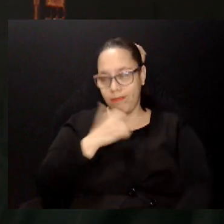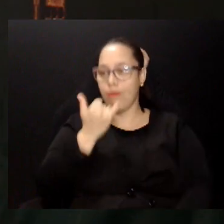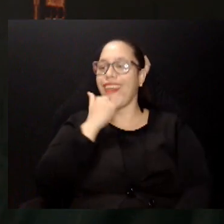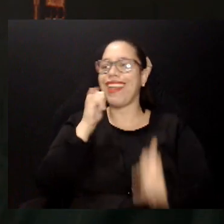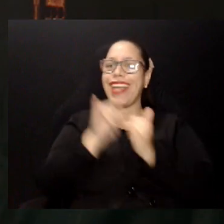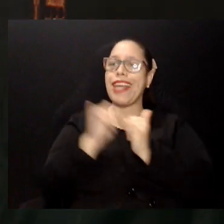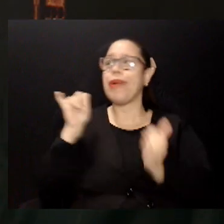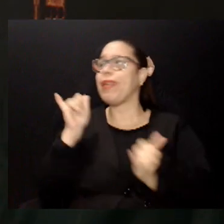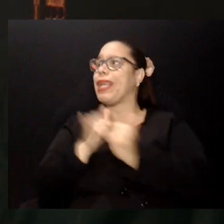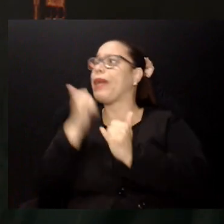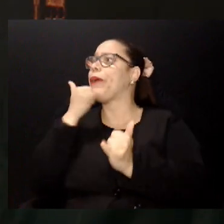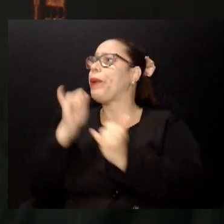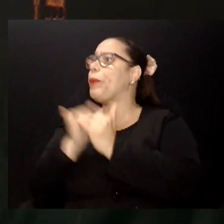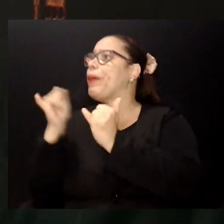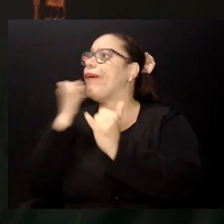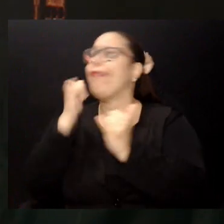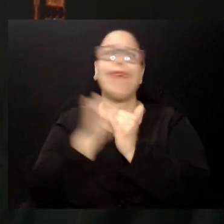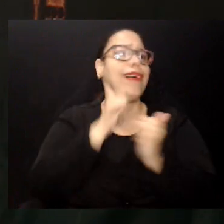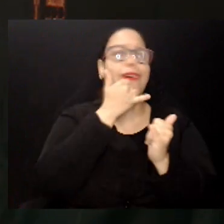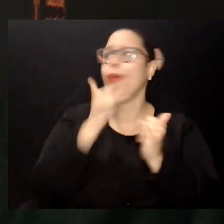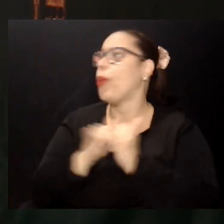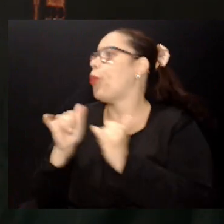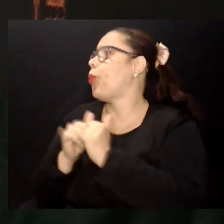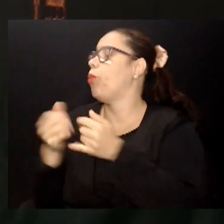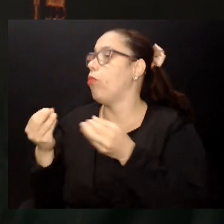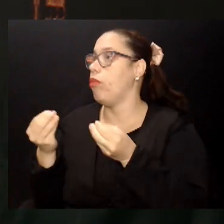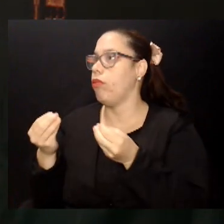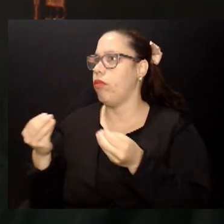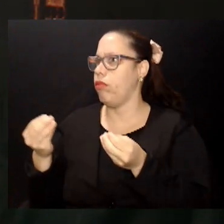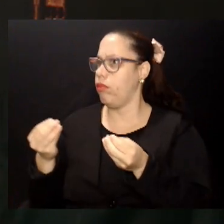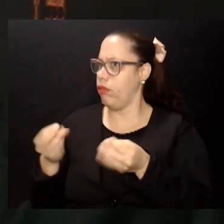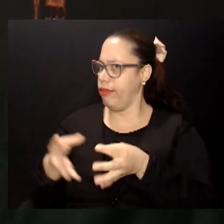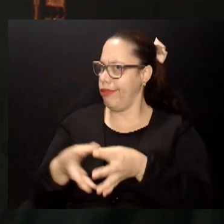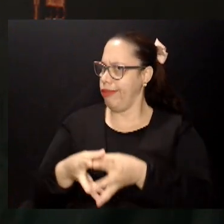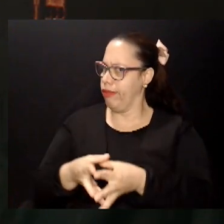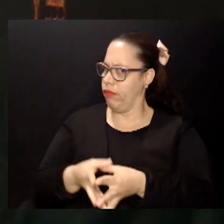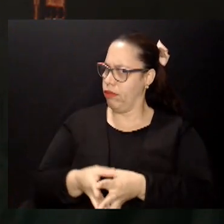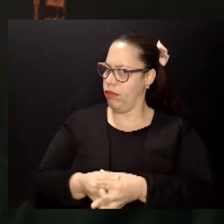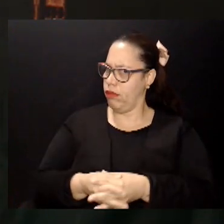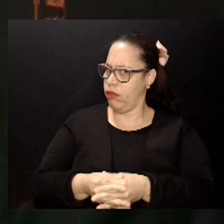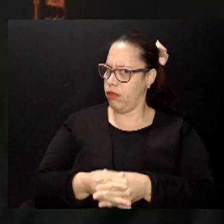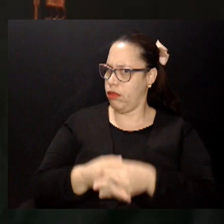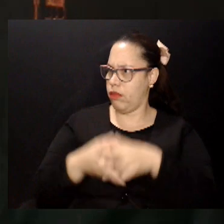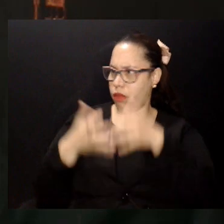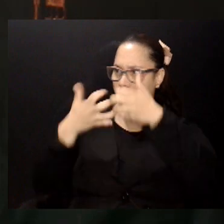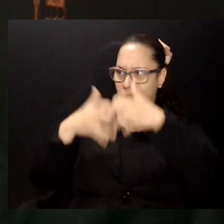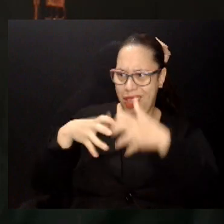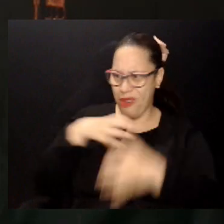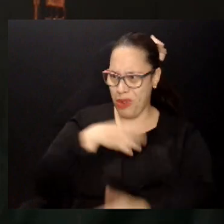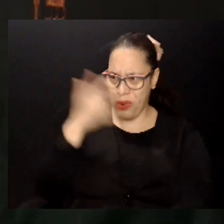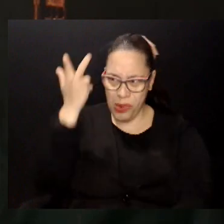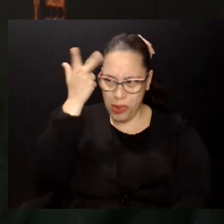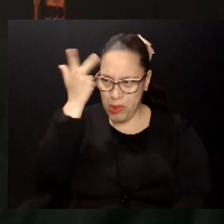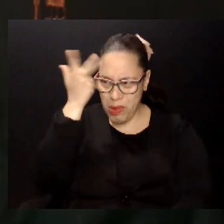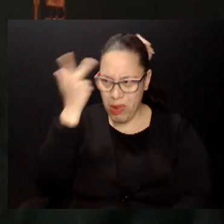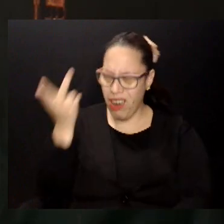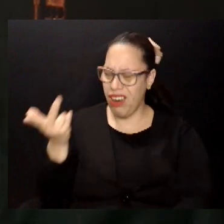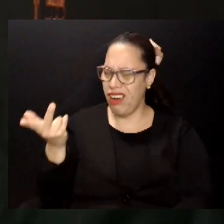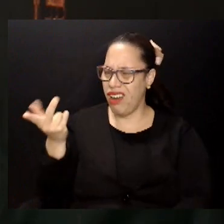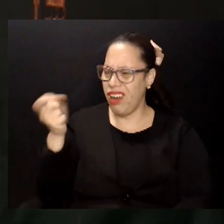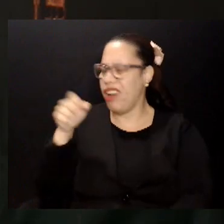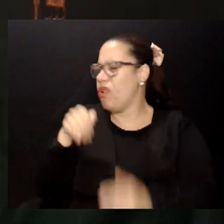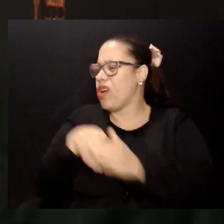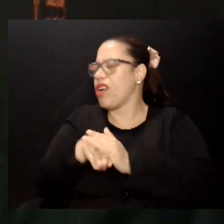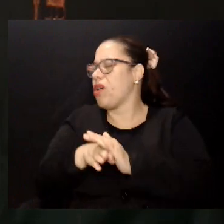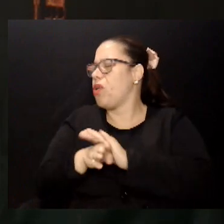E então, esse pedido de desculpas aí, o que é? É um reflexo automático de que você se acostumou